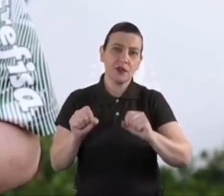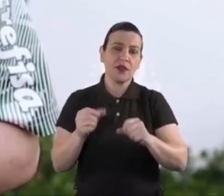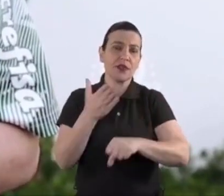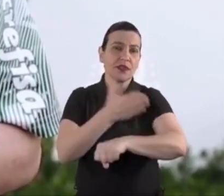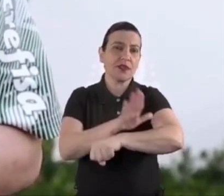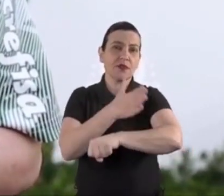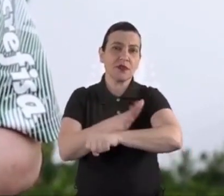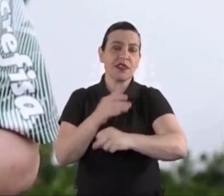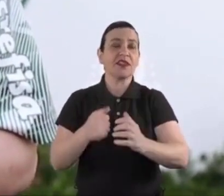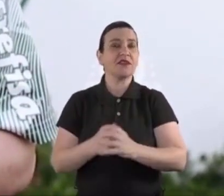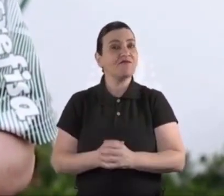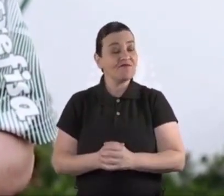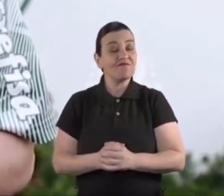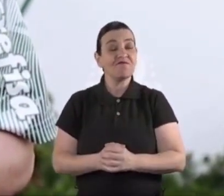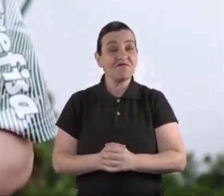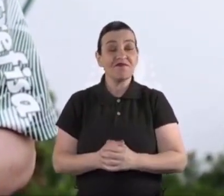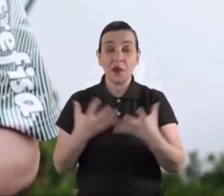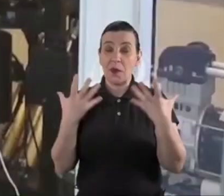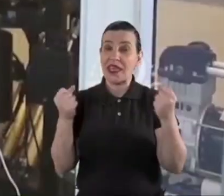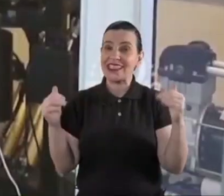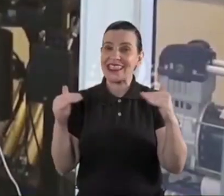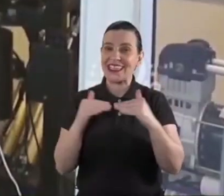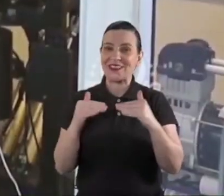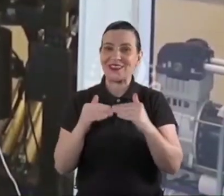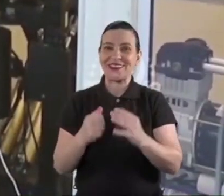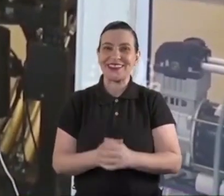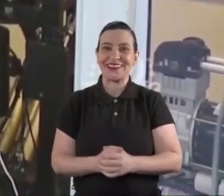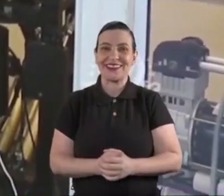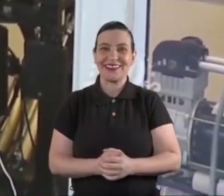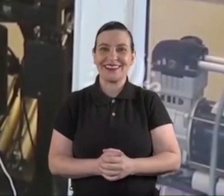treino. Então é bem aceito o óleo.